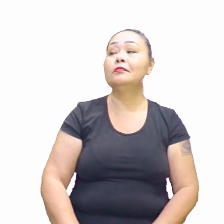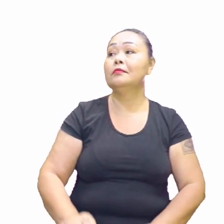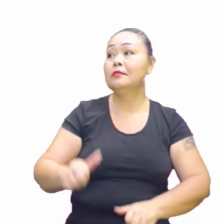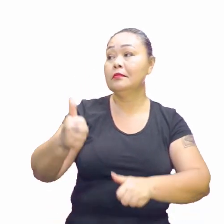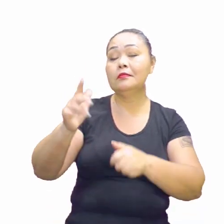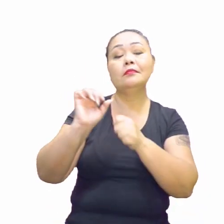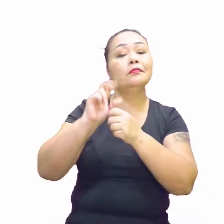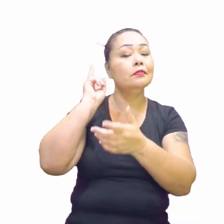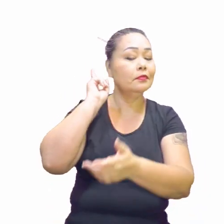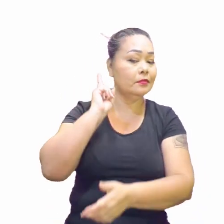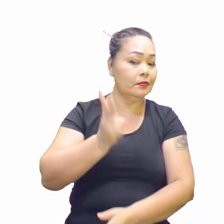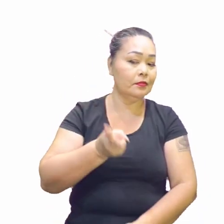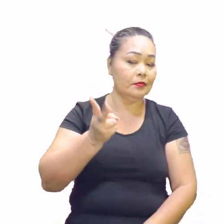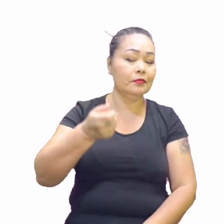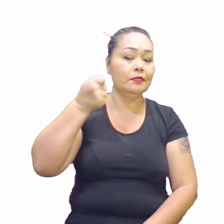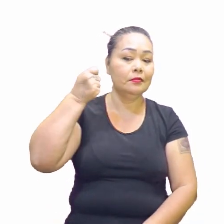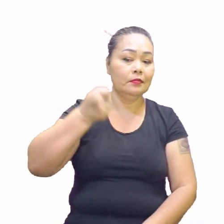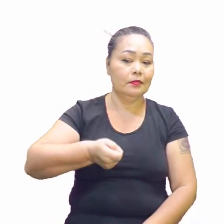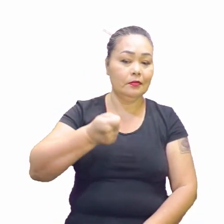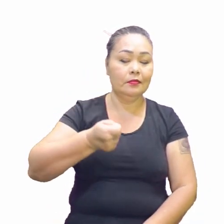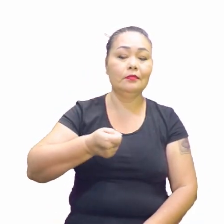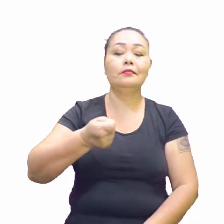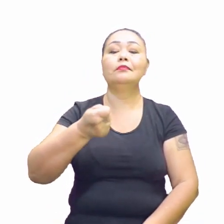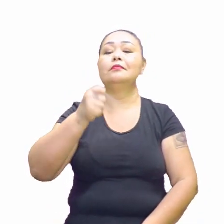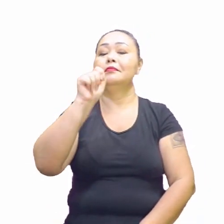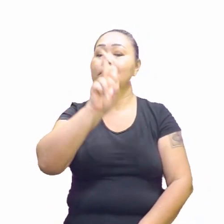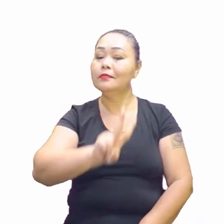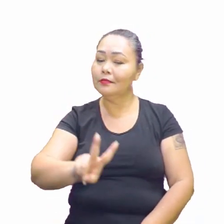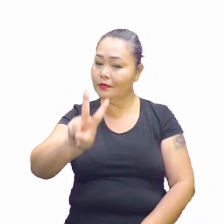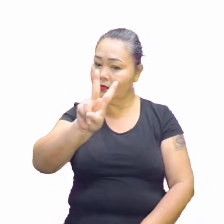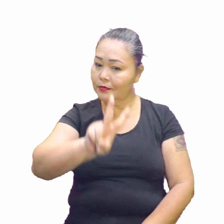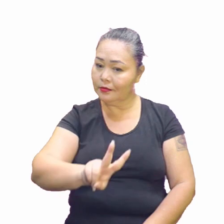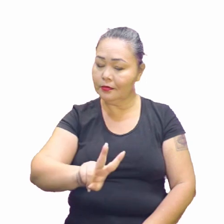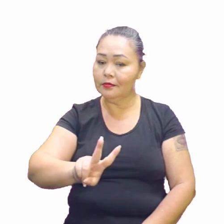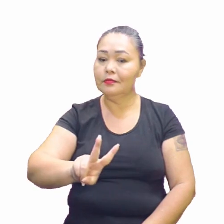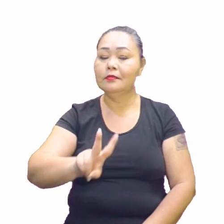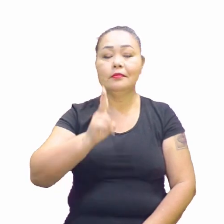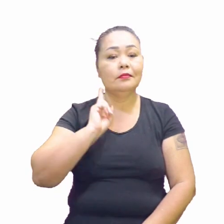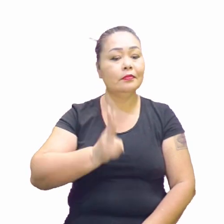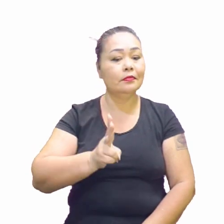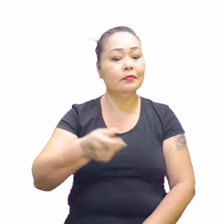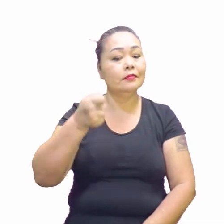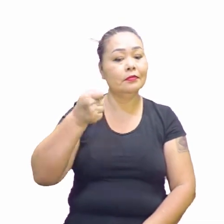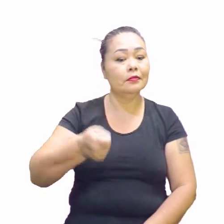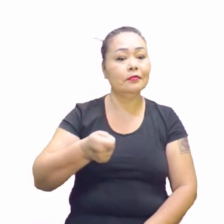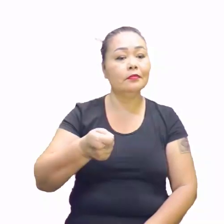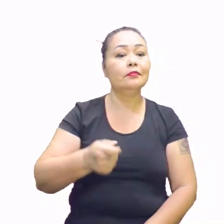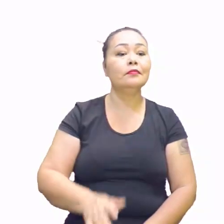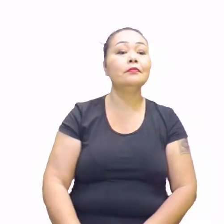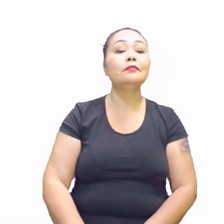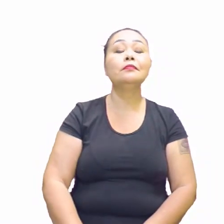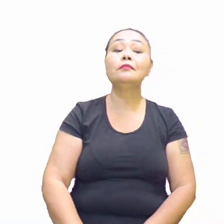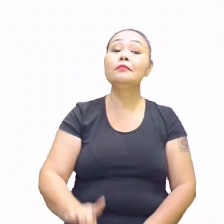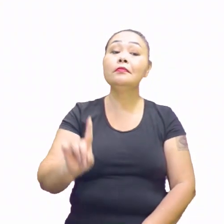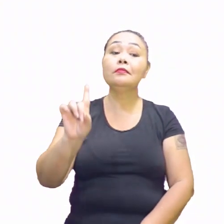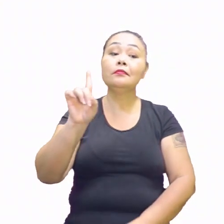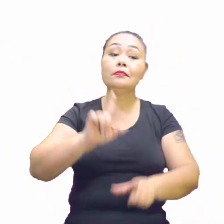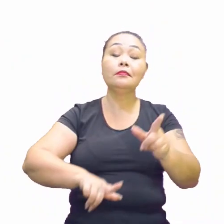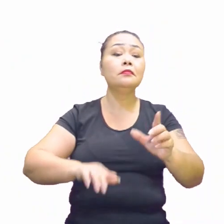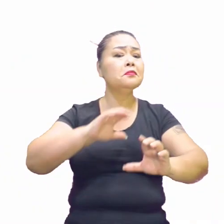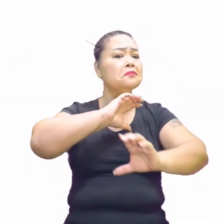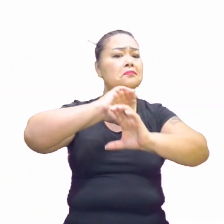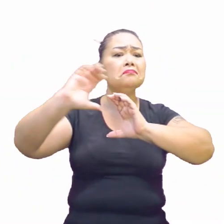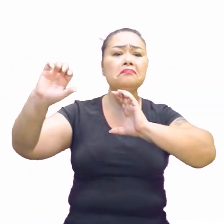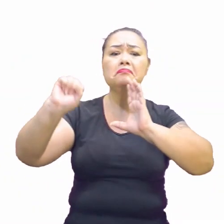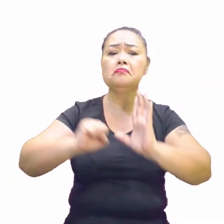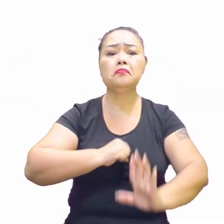banca sempre vai cobrar vestibulares, tá certo? Sempre serão cobrados. Letra A.